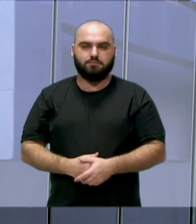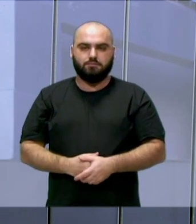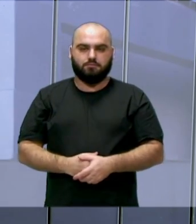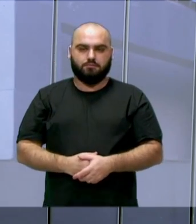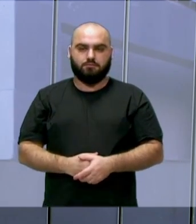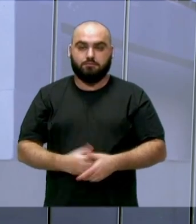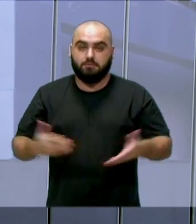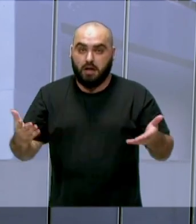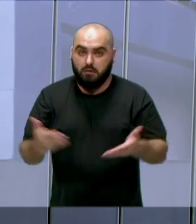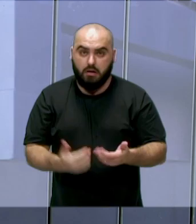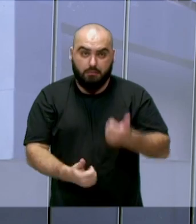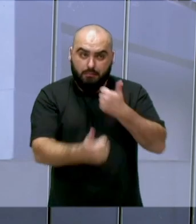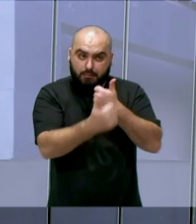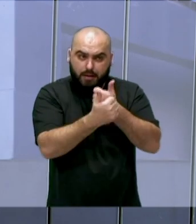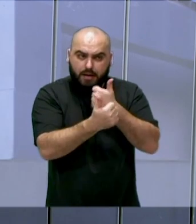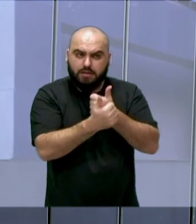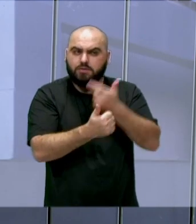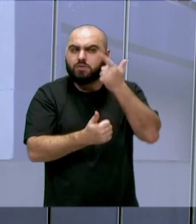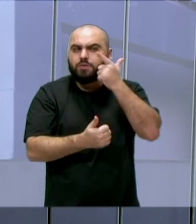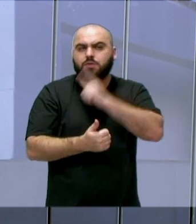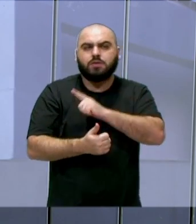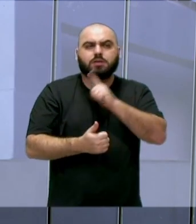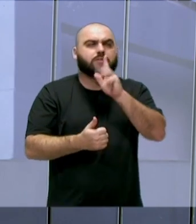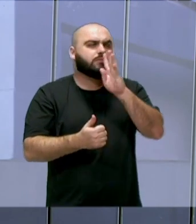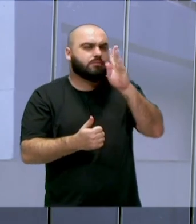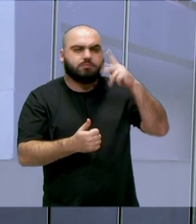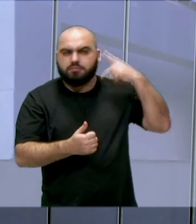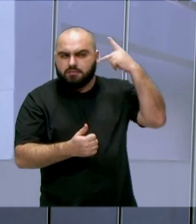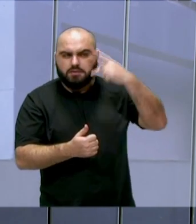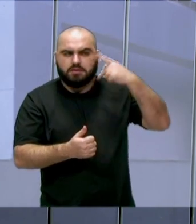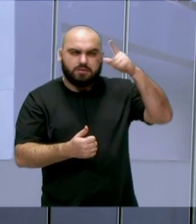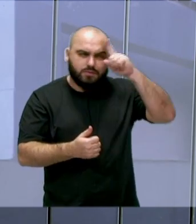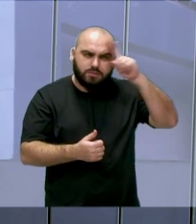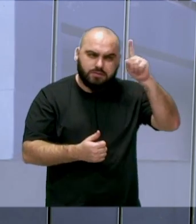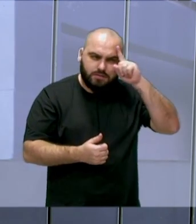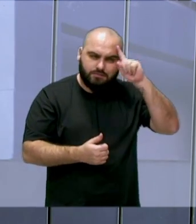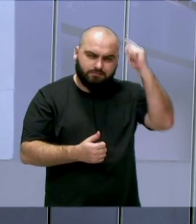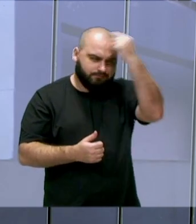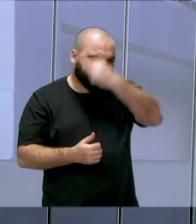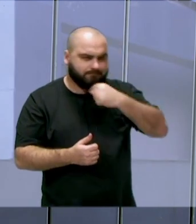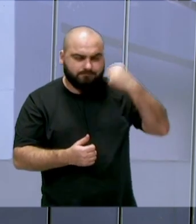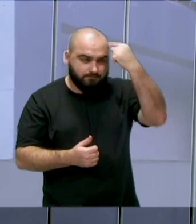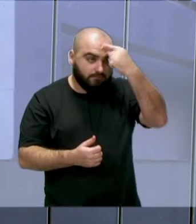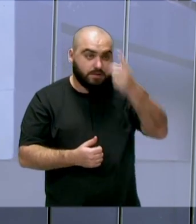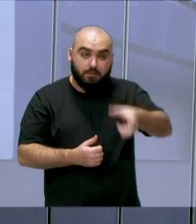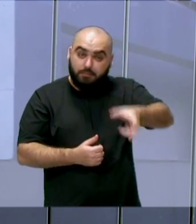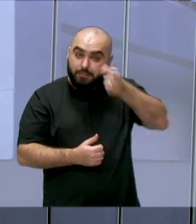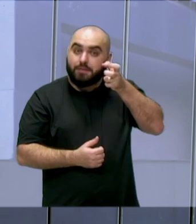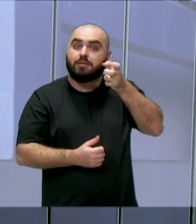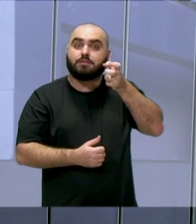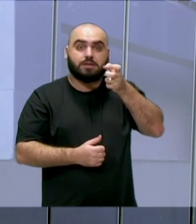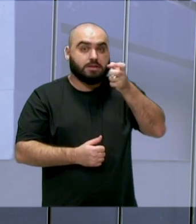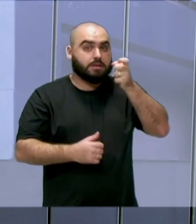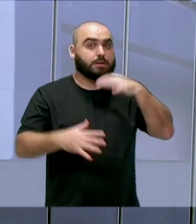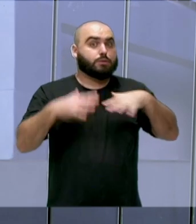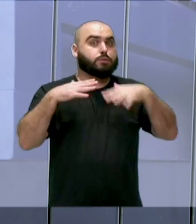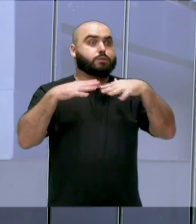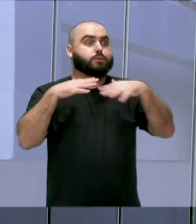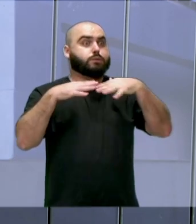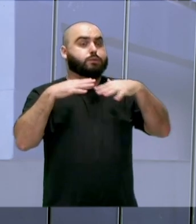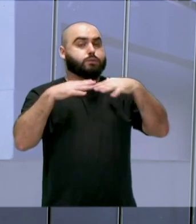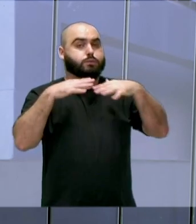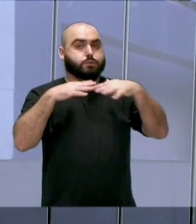mais próximo, respirando política no dia a dia, 24 horas, a gente percebe que é muito mais tenso do que a